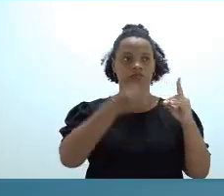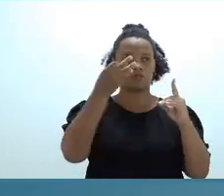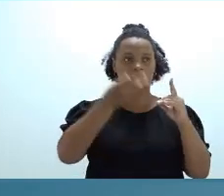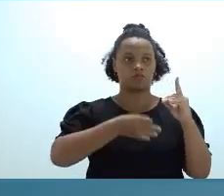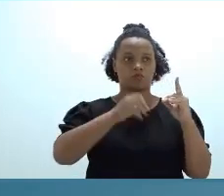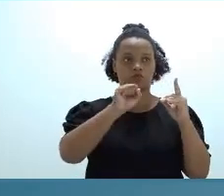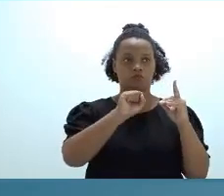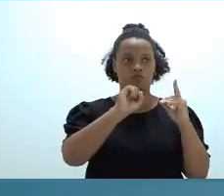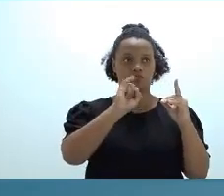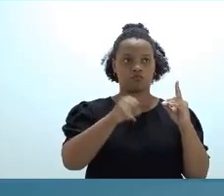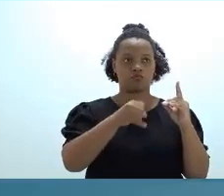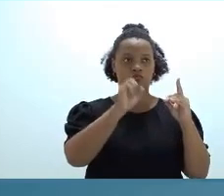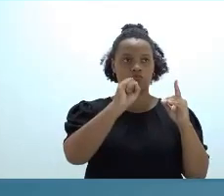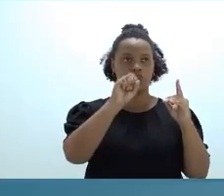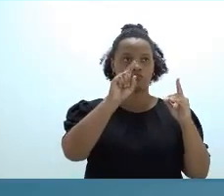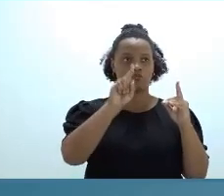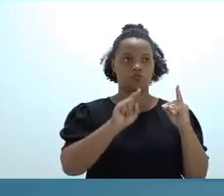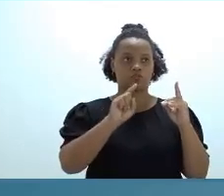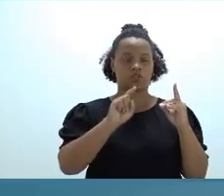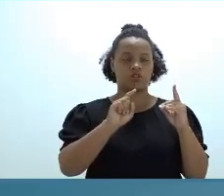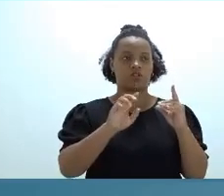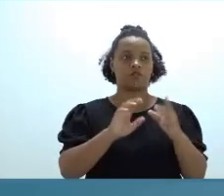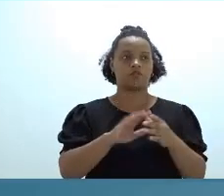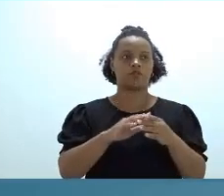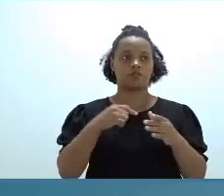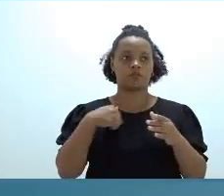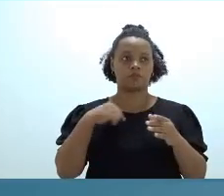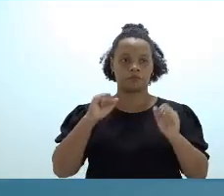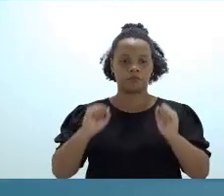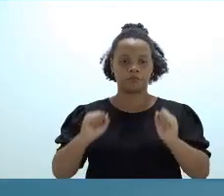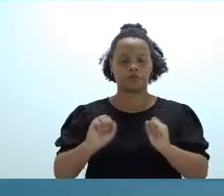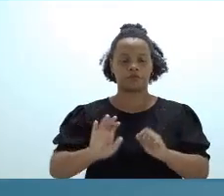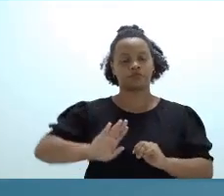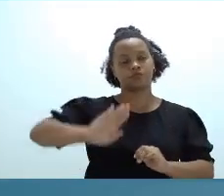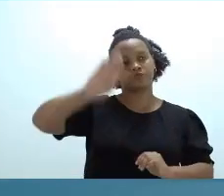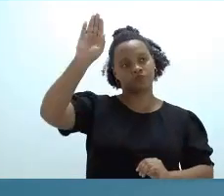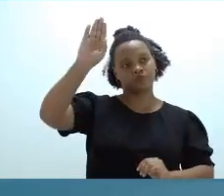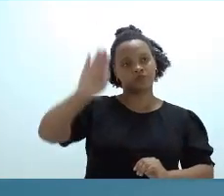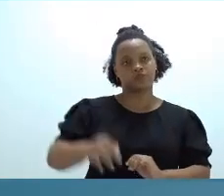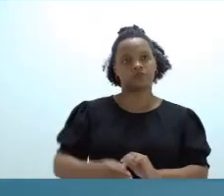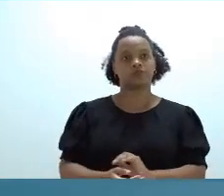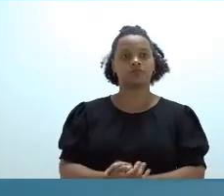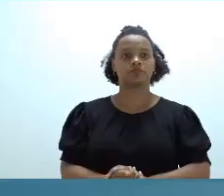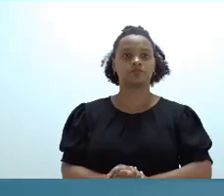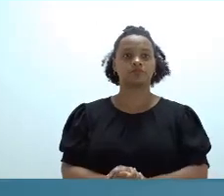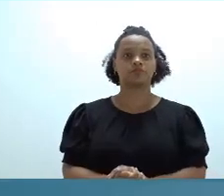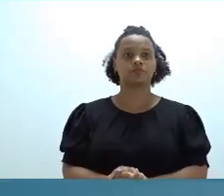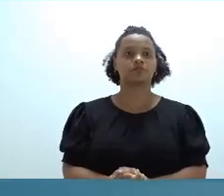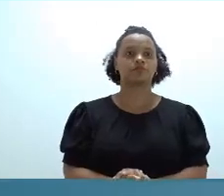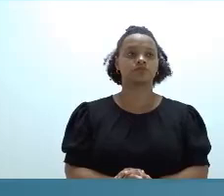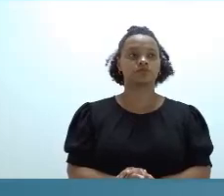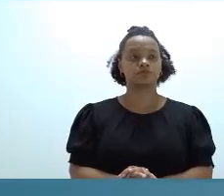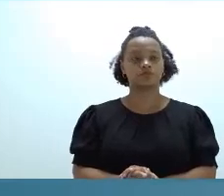José Roberto, a quem concedo a palavra. Desembargador José Roberto, tem a palavra.